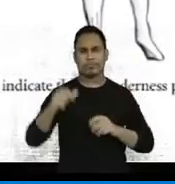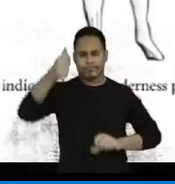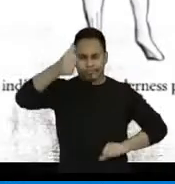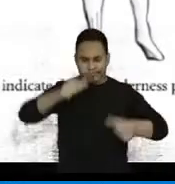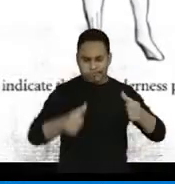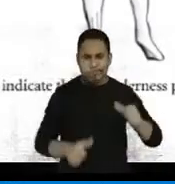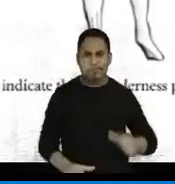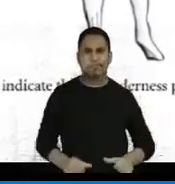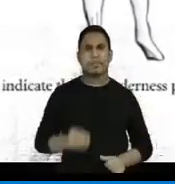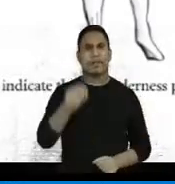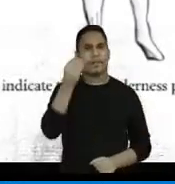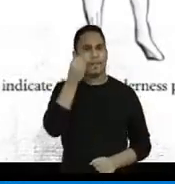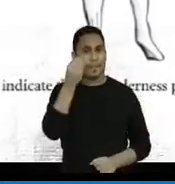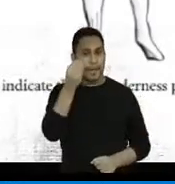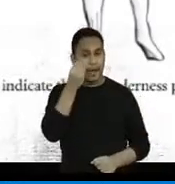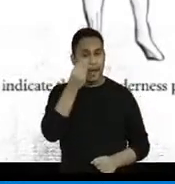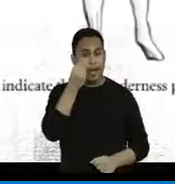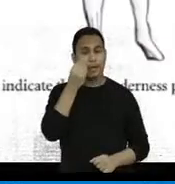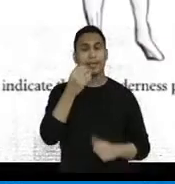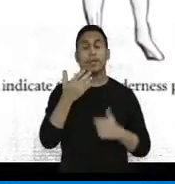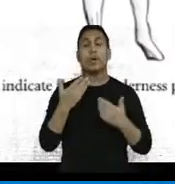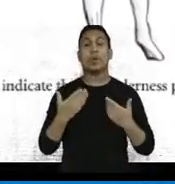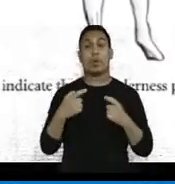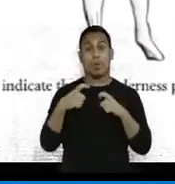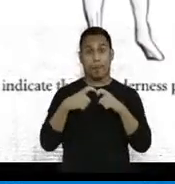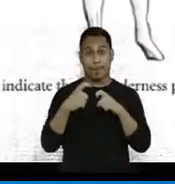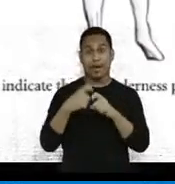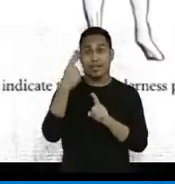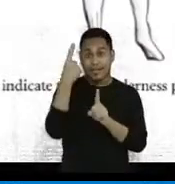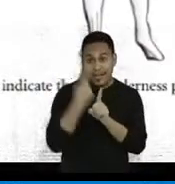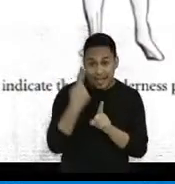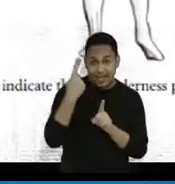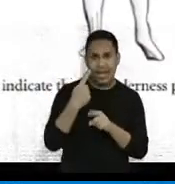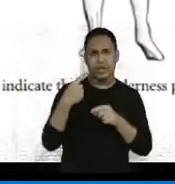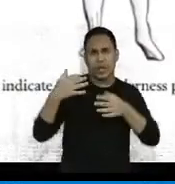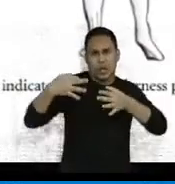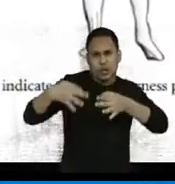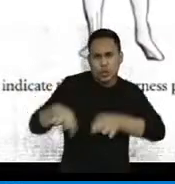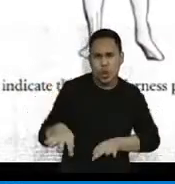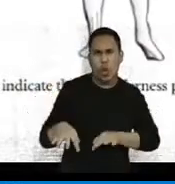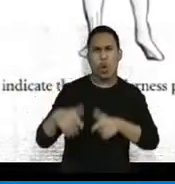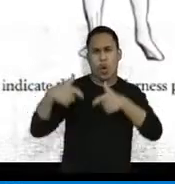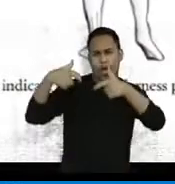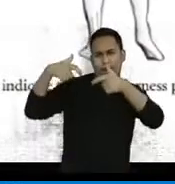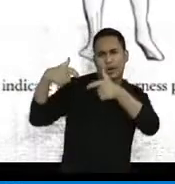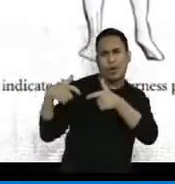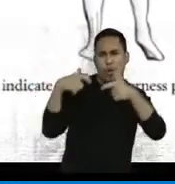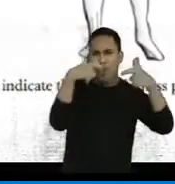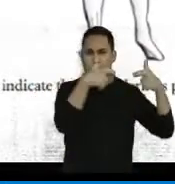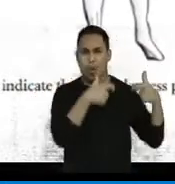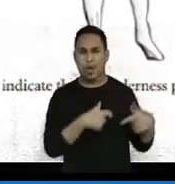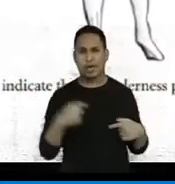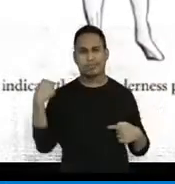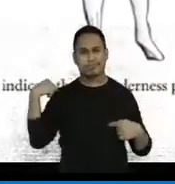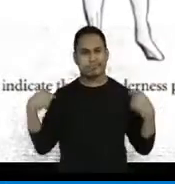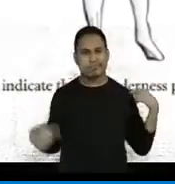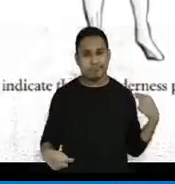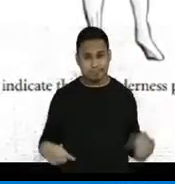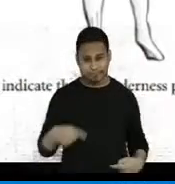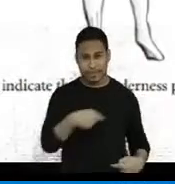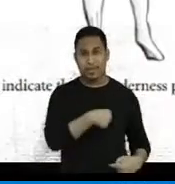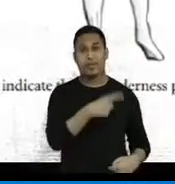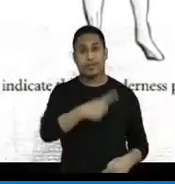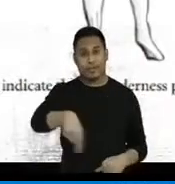que existe dor em regiões específicas, nesses pontinhos pretos que vocês estão vendo aí na tela, quando